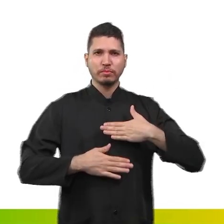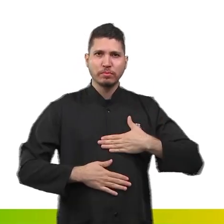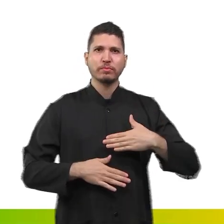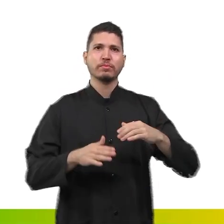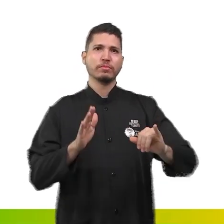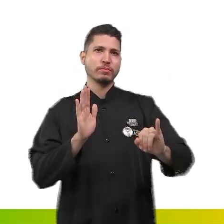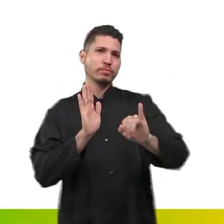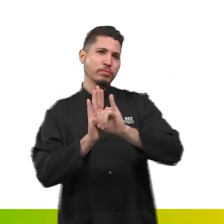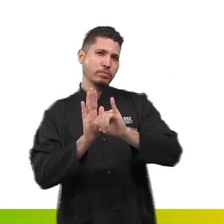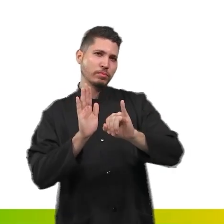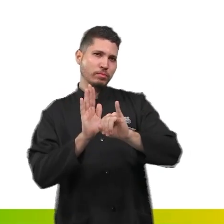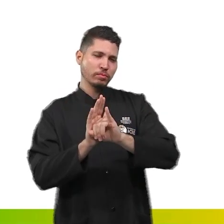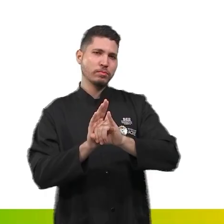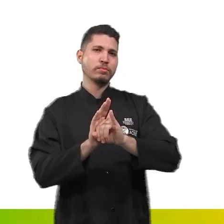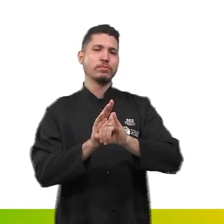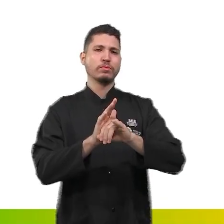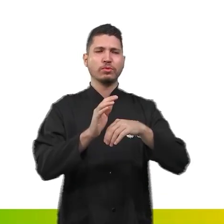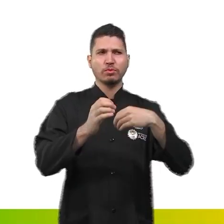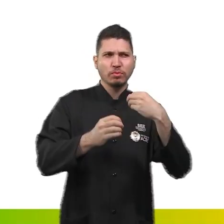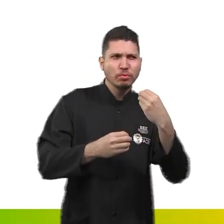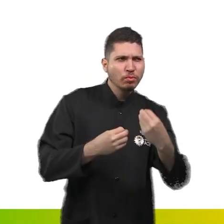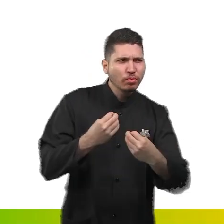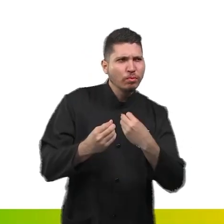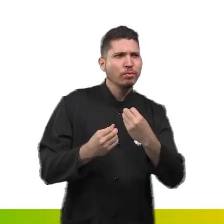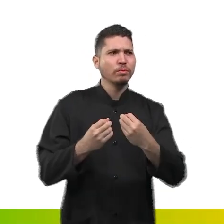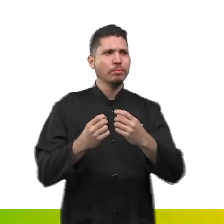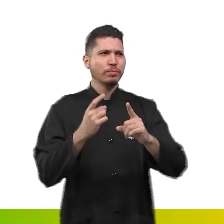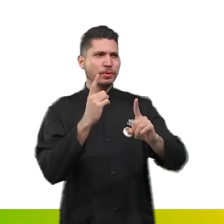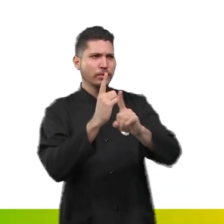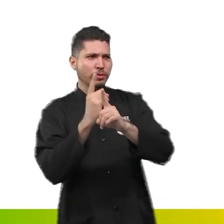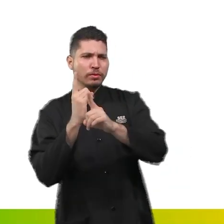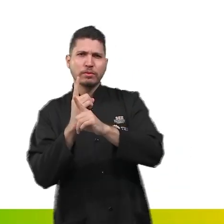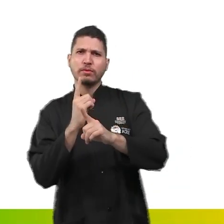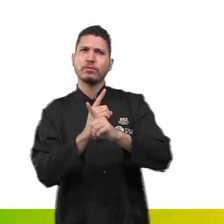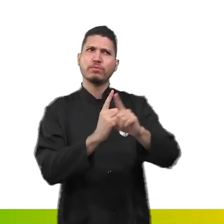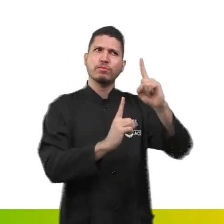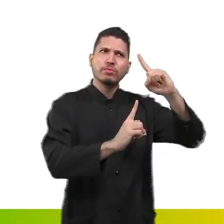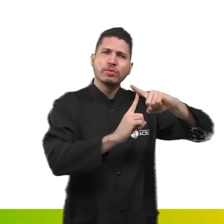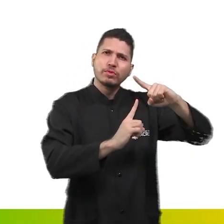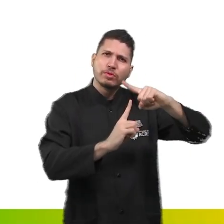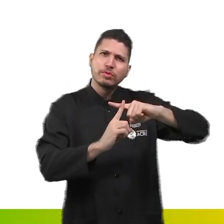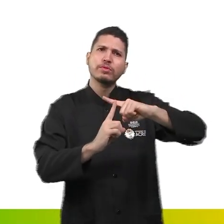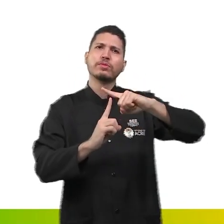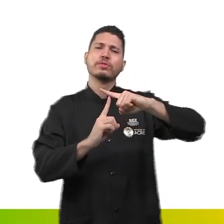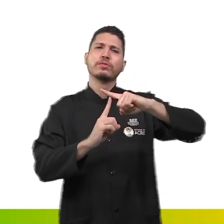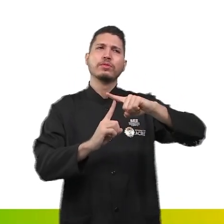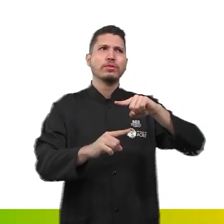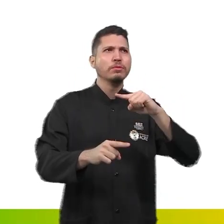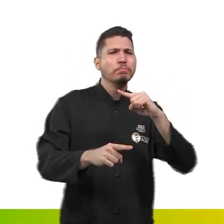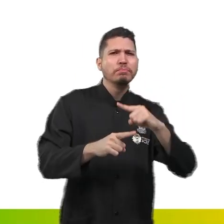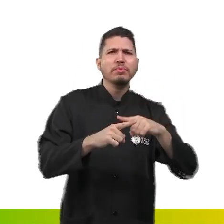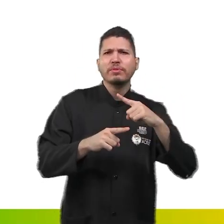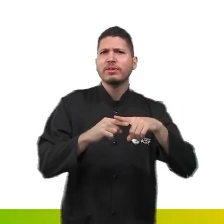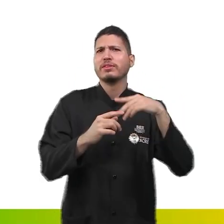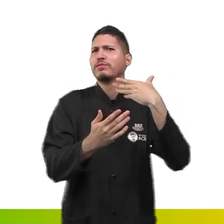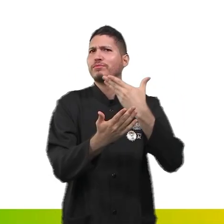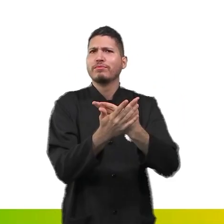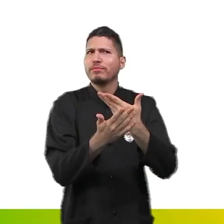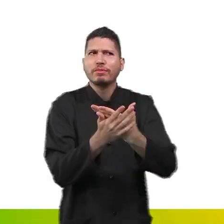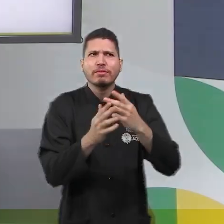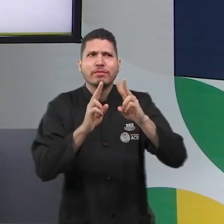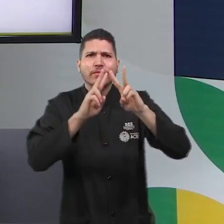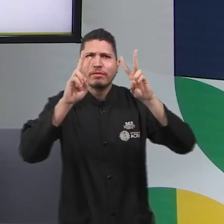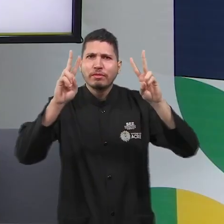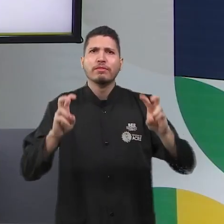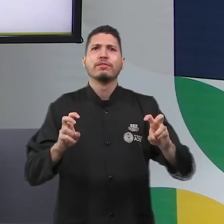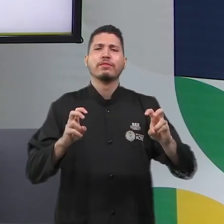gente se apresenta na sociedade e identifica a nossa identidade. E o porquê da gente estudar essa temática. Eu espero que